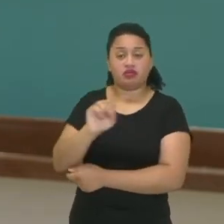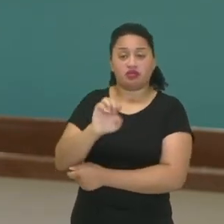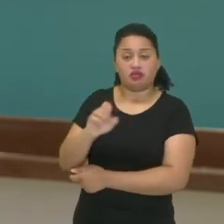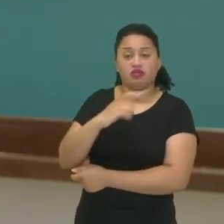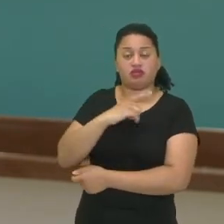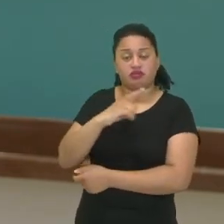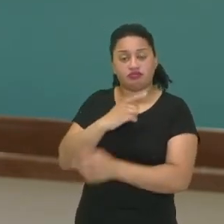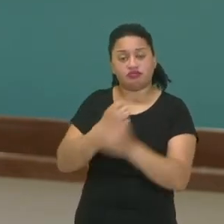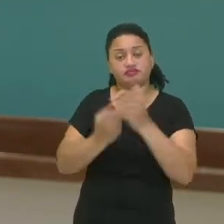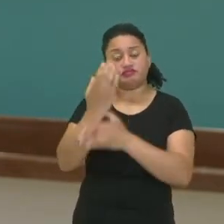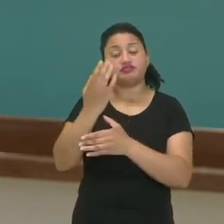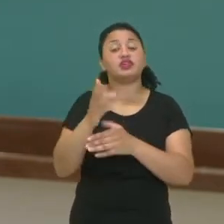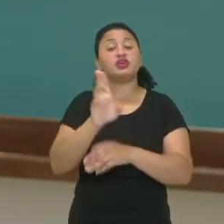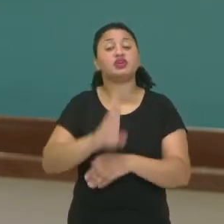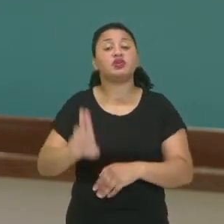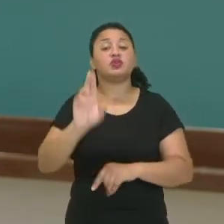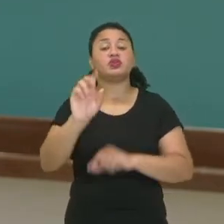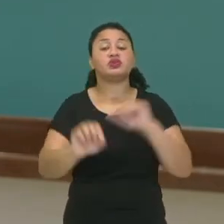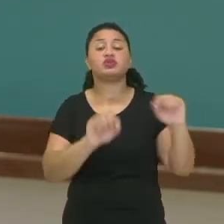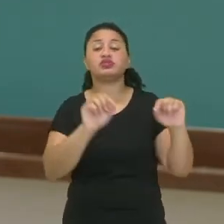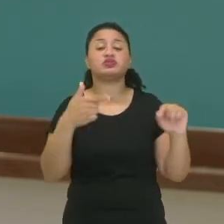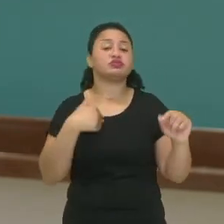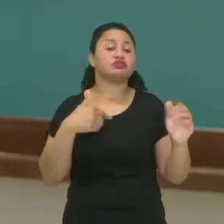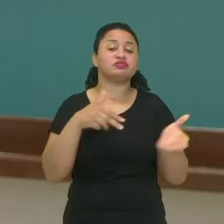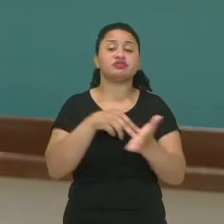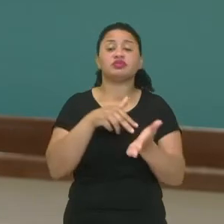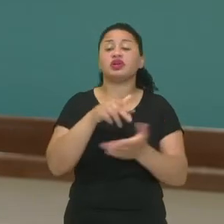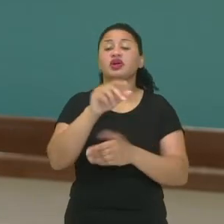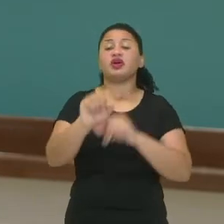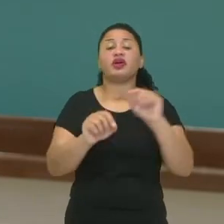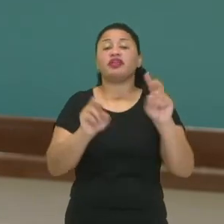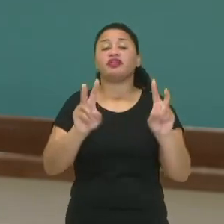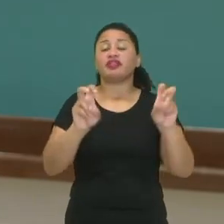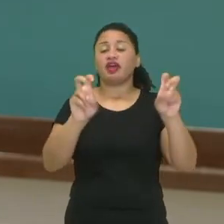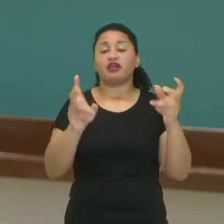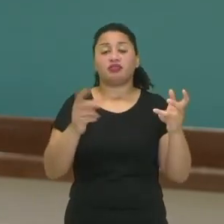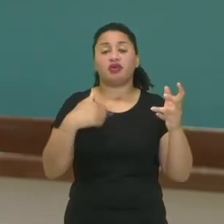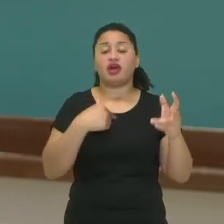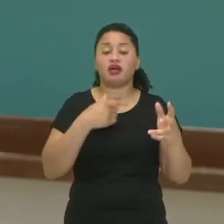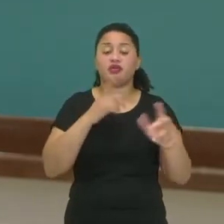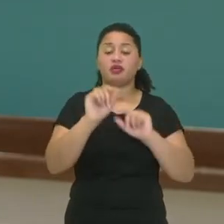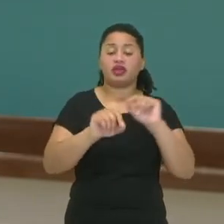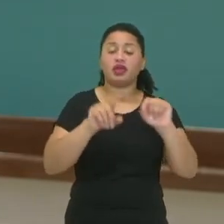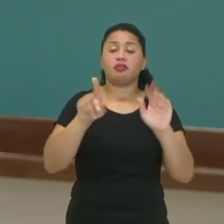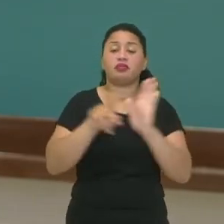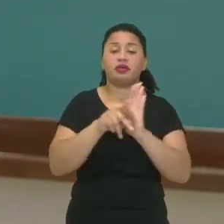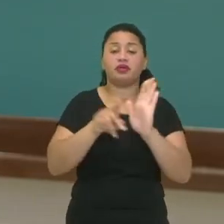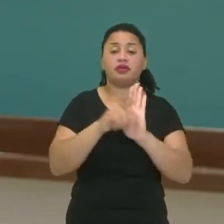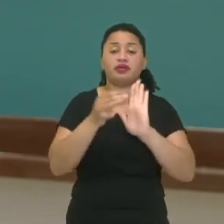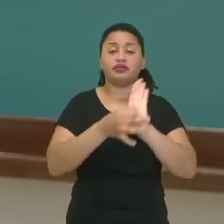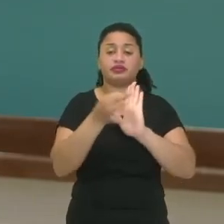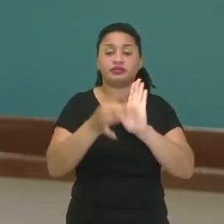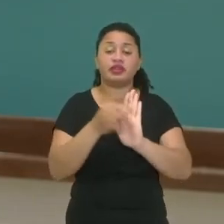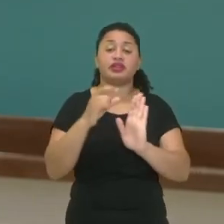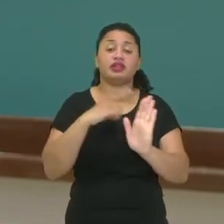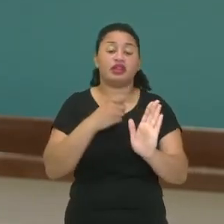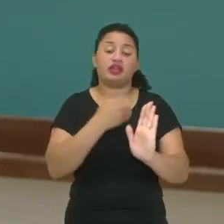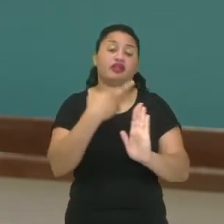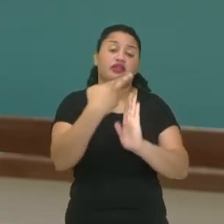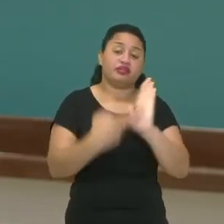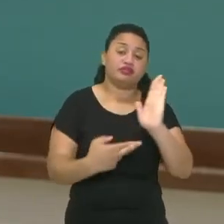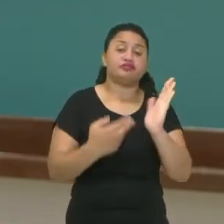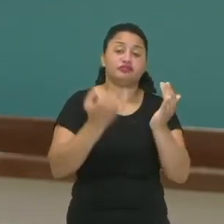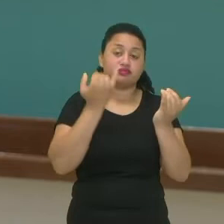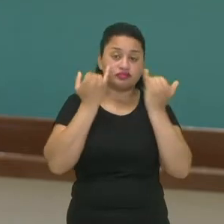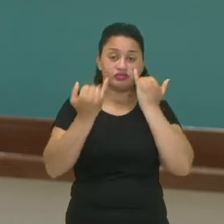ele usa para sustentar a tese? Ou seja, o que ele usa para argumentar? Ele traz relatórios de dados,